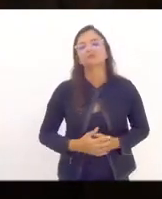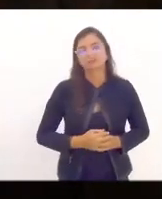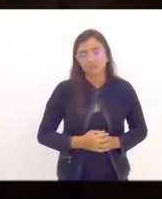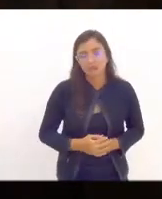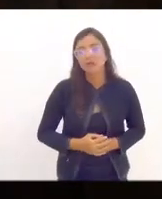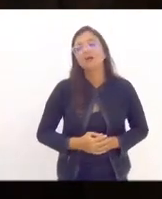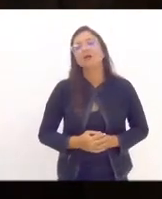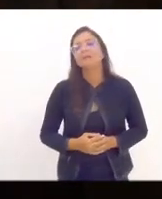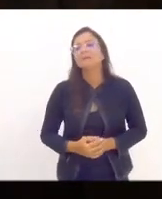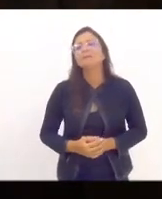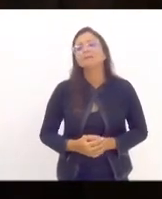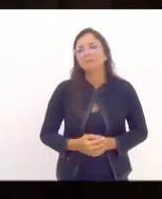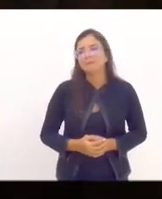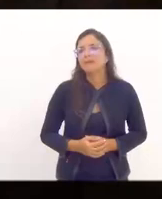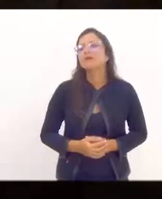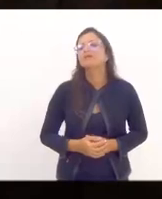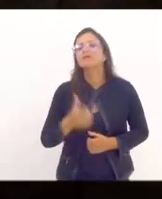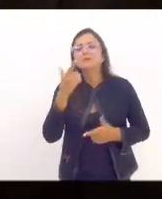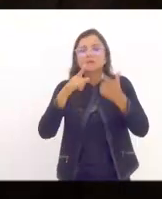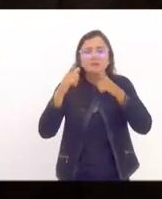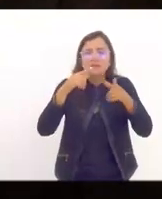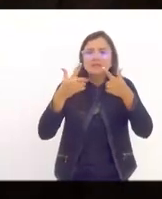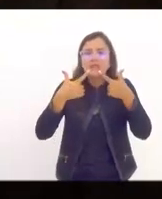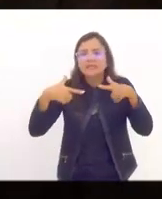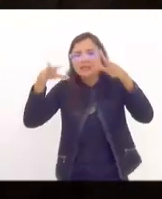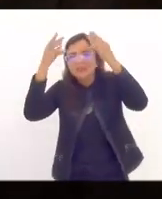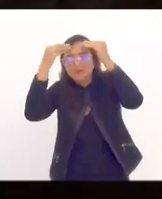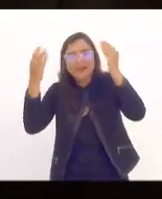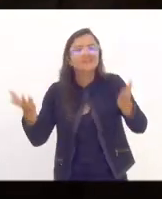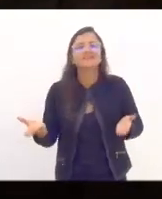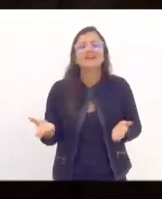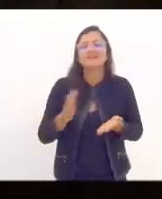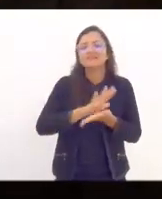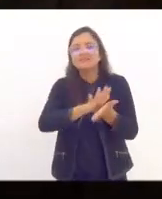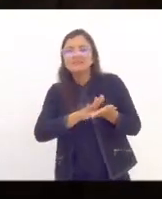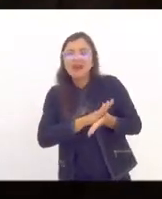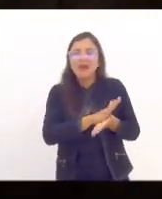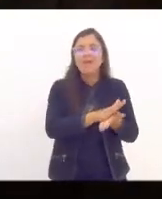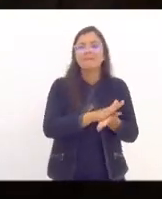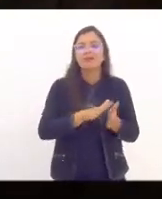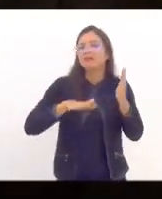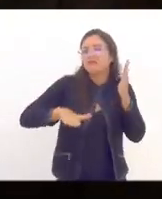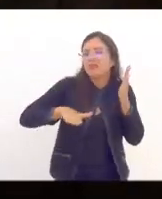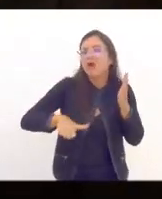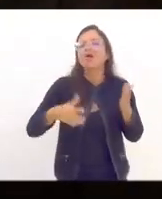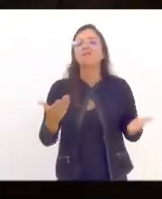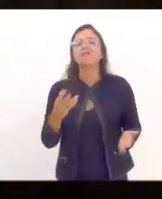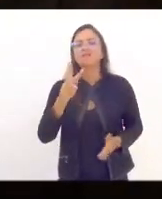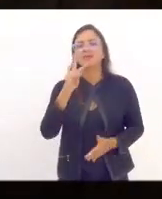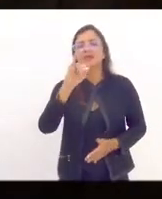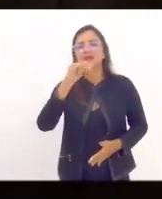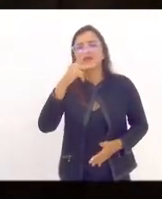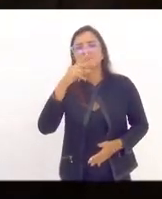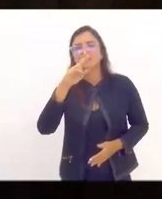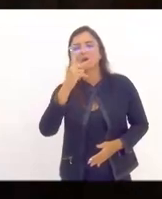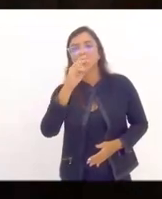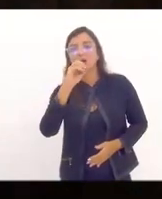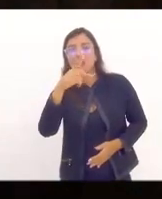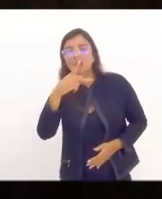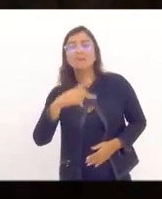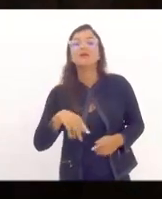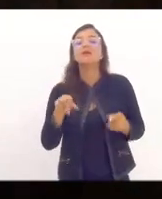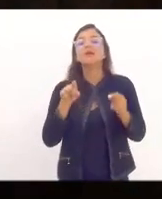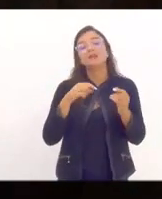poder transitar por todas as linguagens do hip hop ao samba e poder criar a feira crispa no meio do meu processo